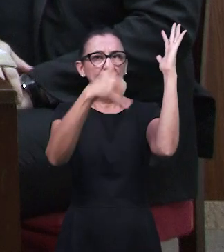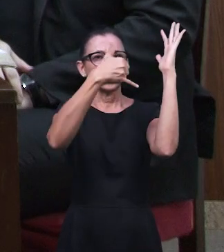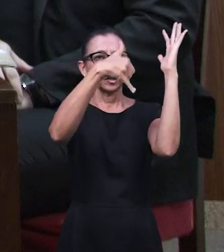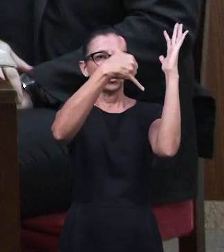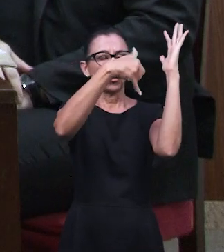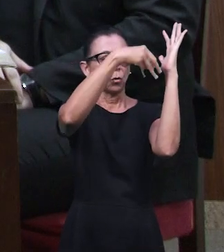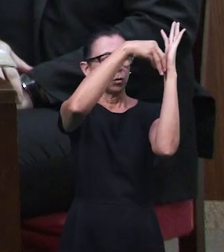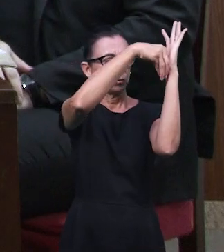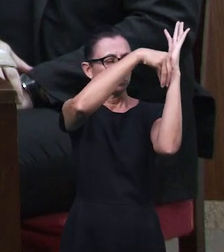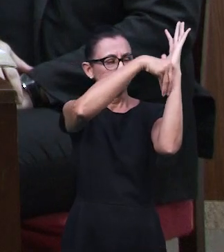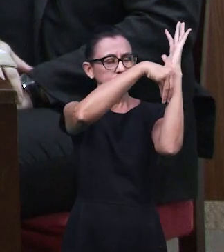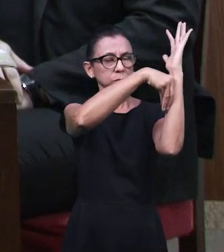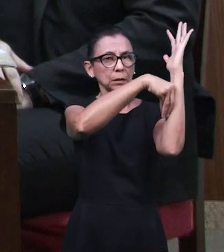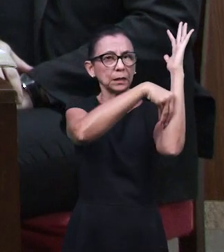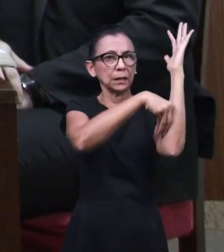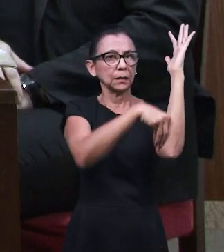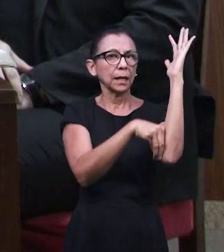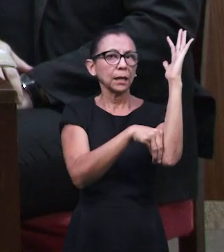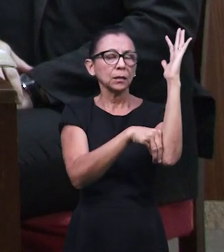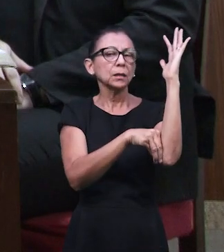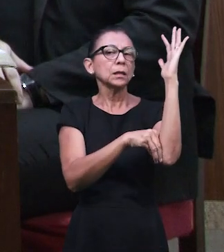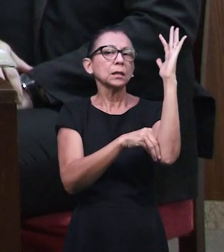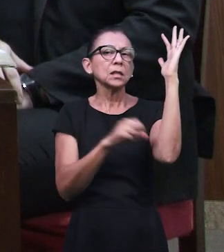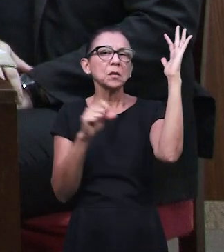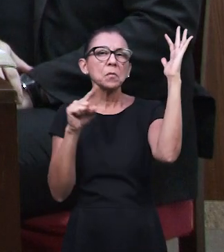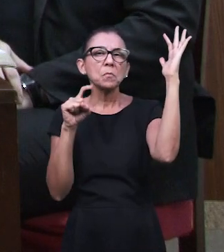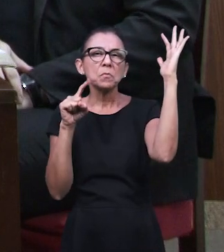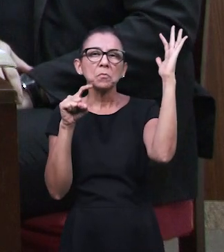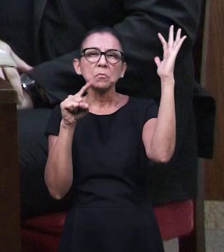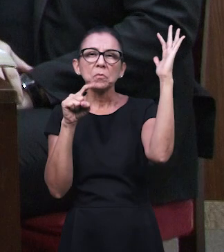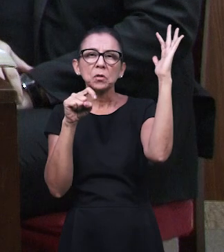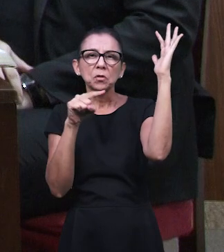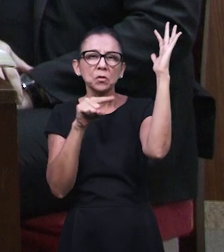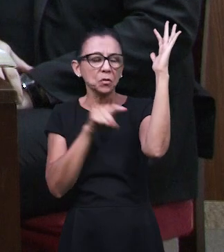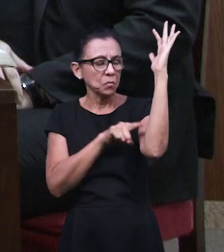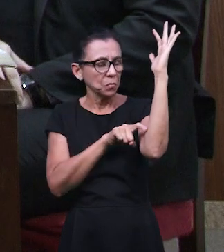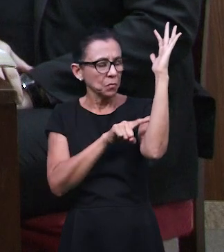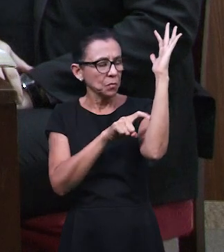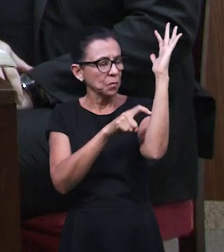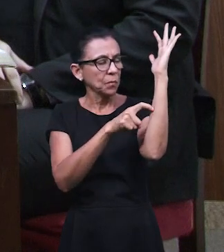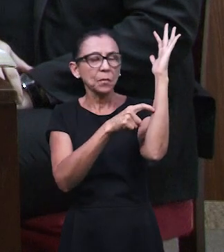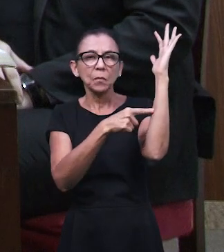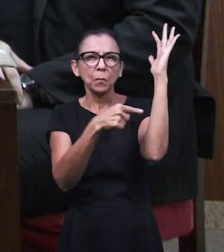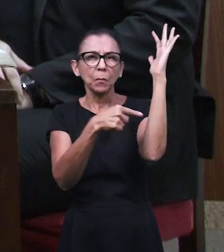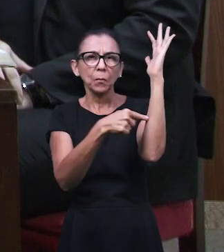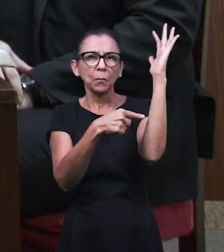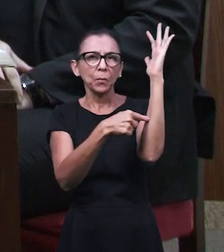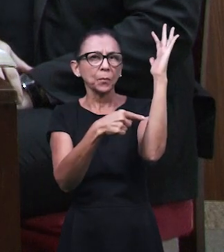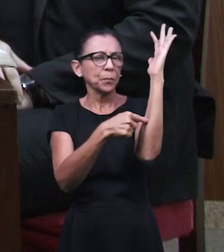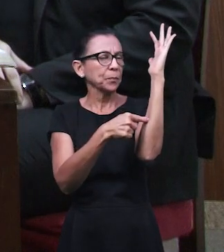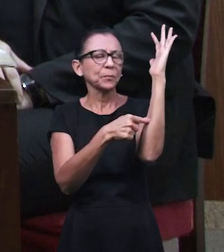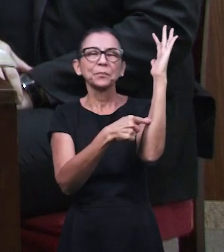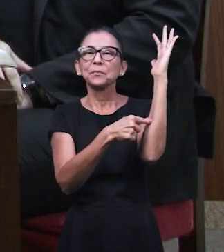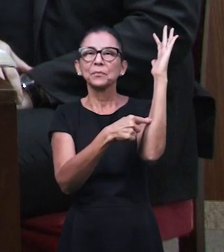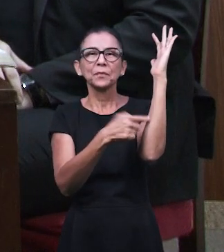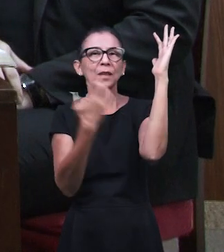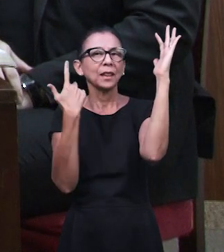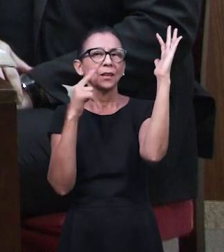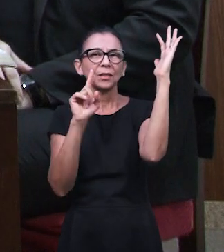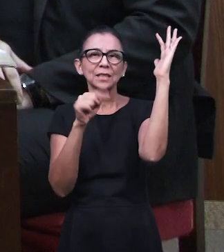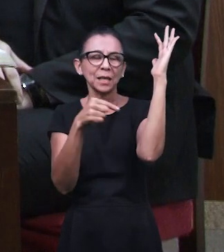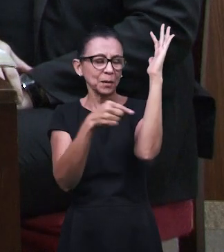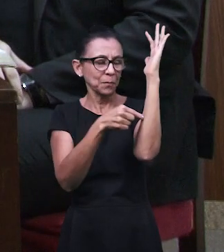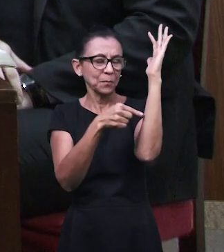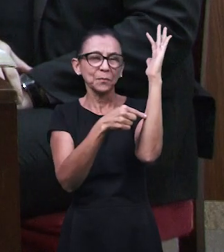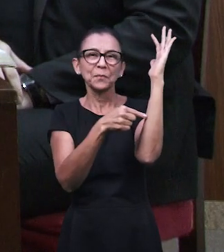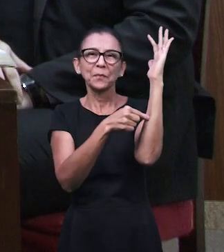de fora. E assim é as nossas vidas diante do Senhor. Quando mais nós buscamos ao Senhor, mais nós usamos dos